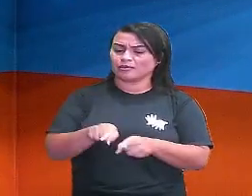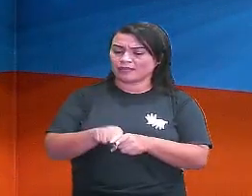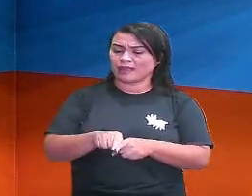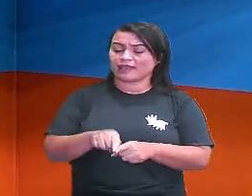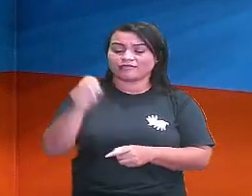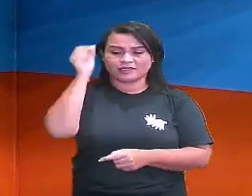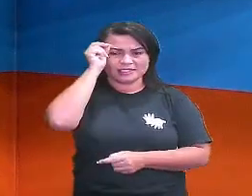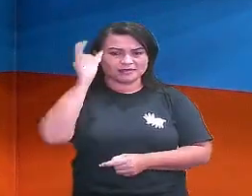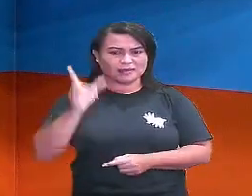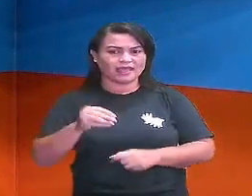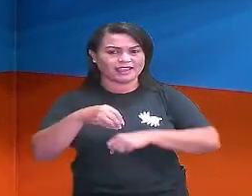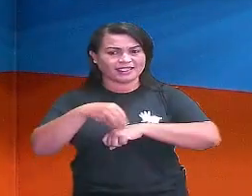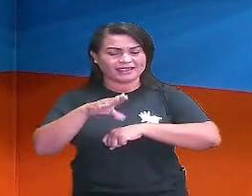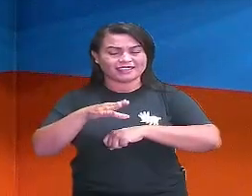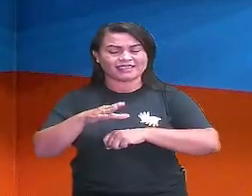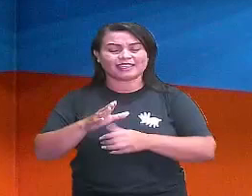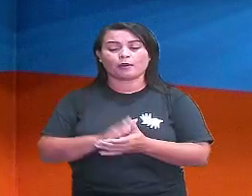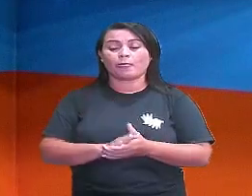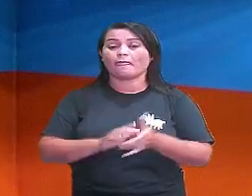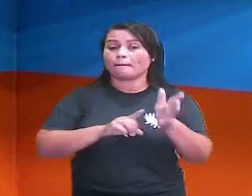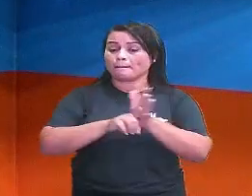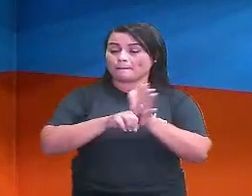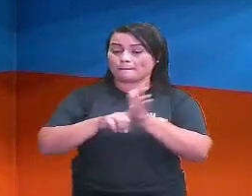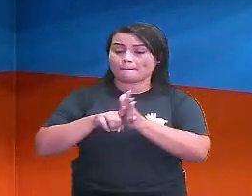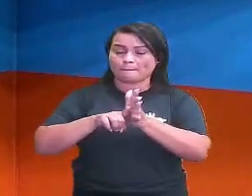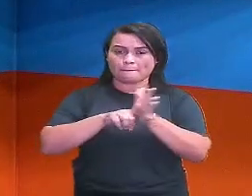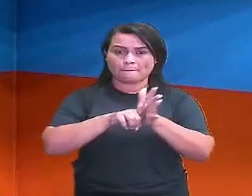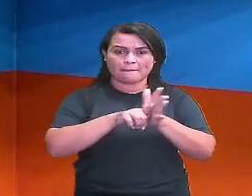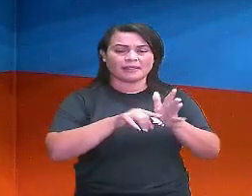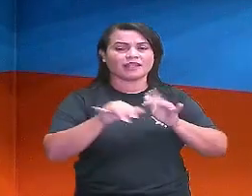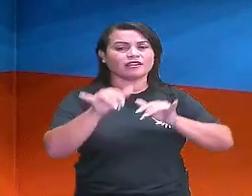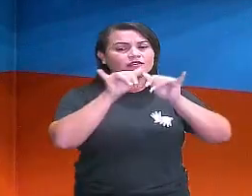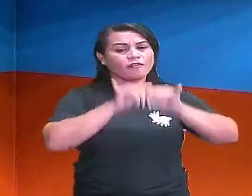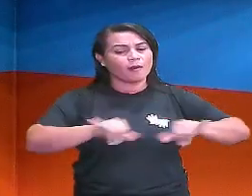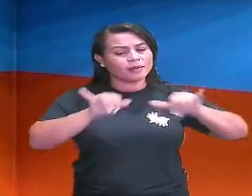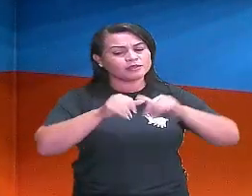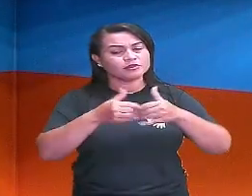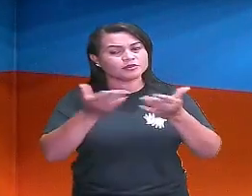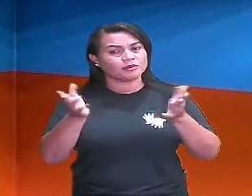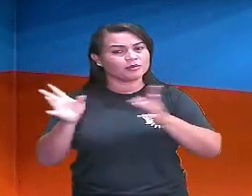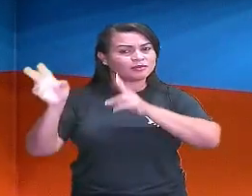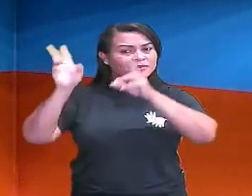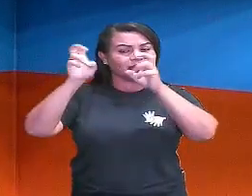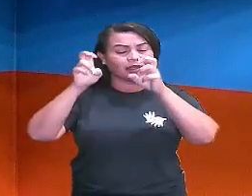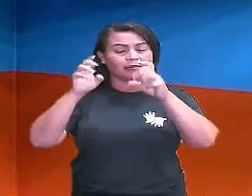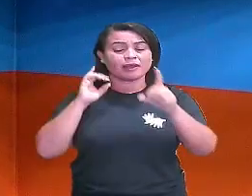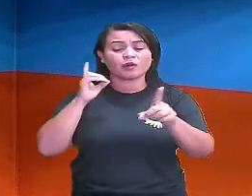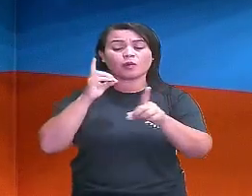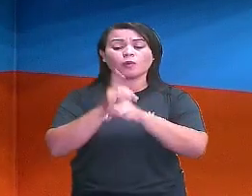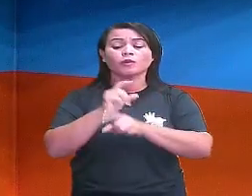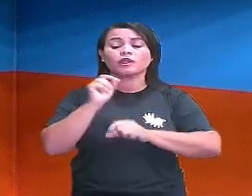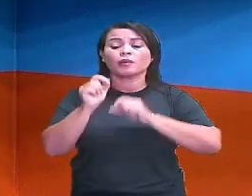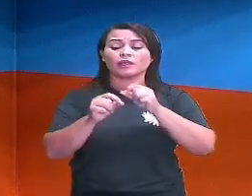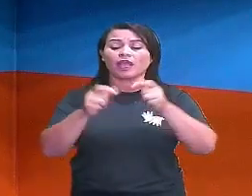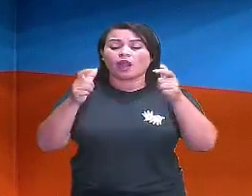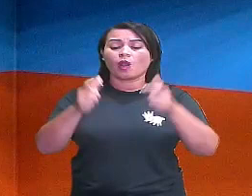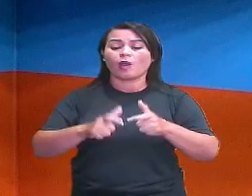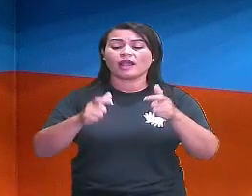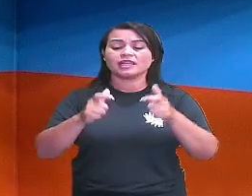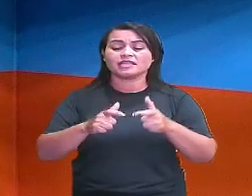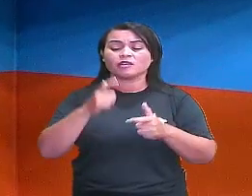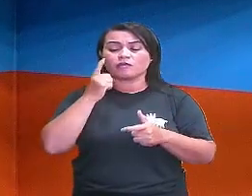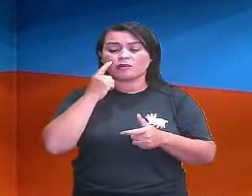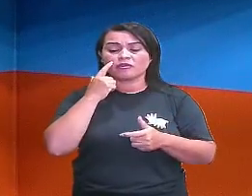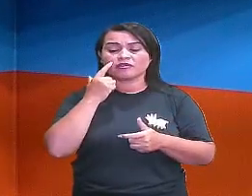Se liga nessa dica e vai pesquisando aí mais informações sobre isso. Então, vamos encontrar a localização. Vamos